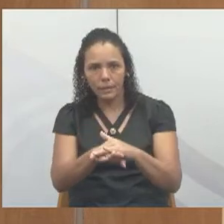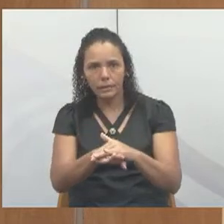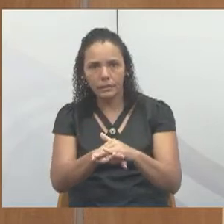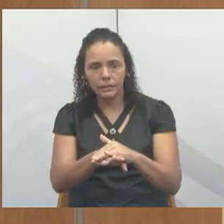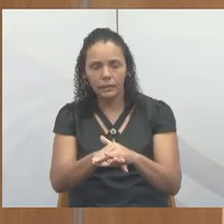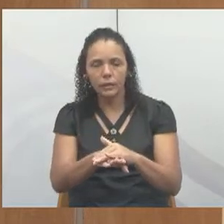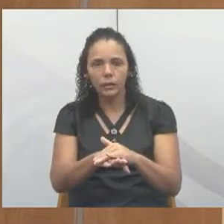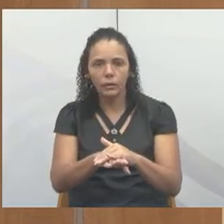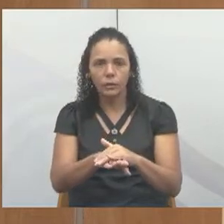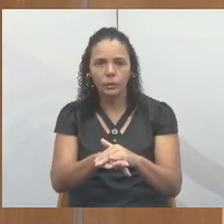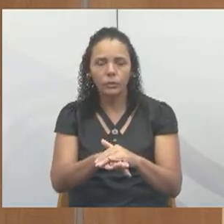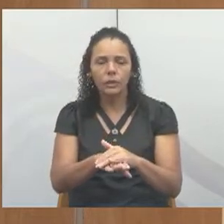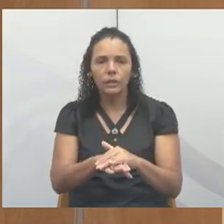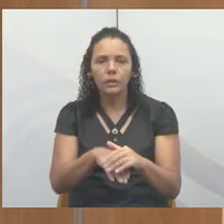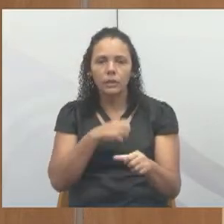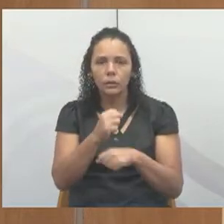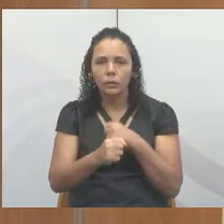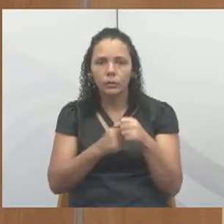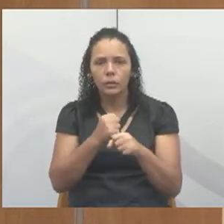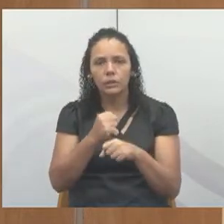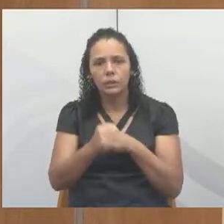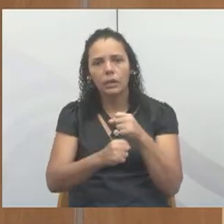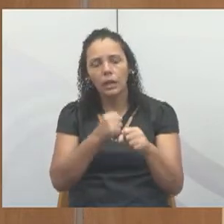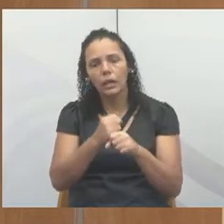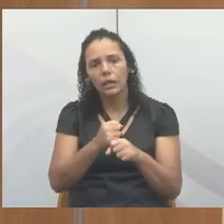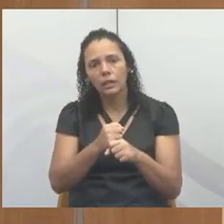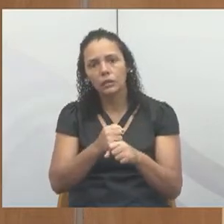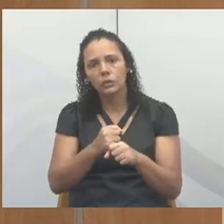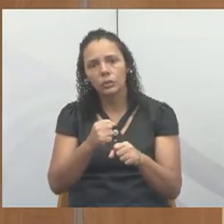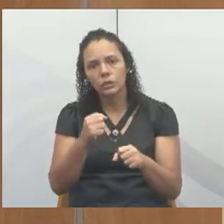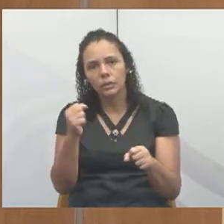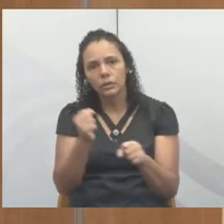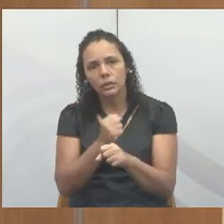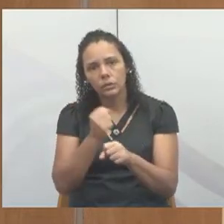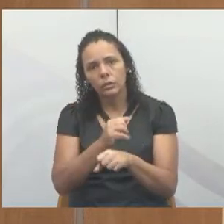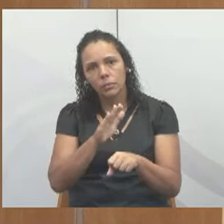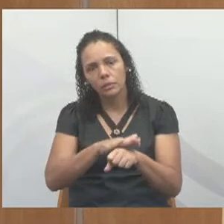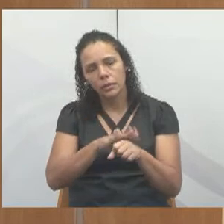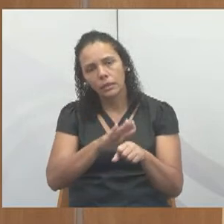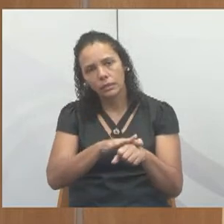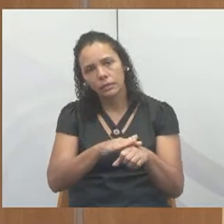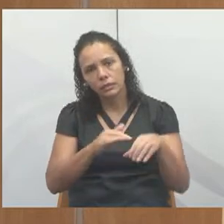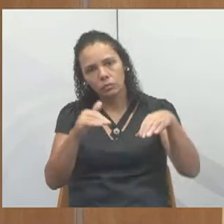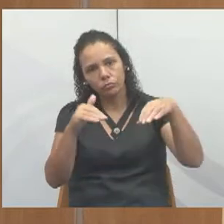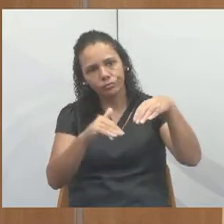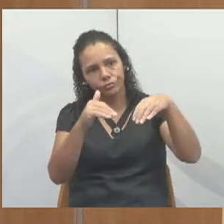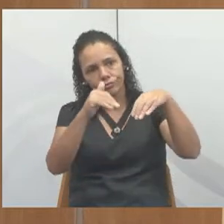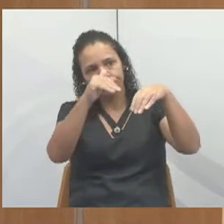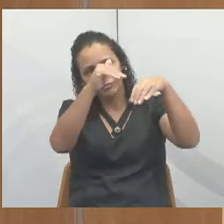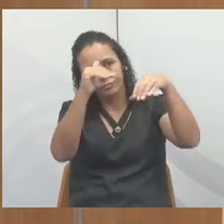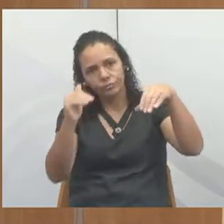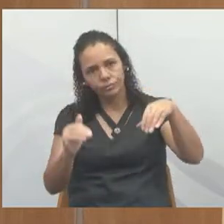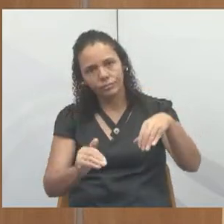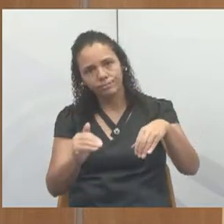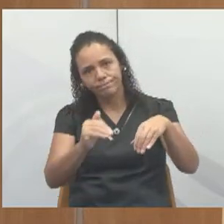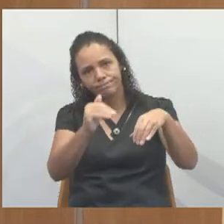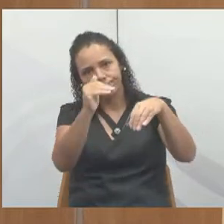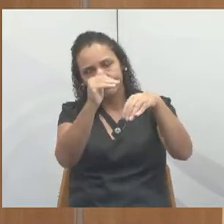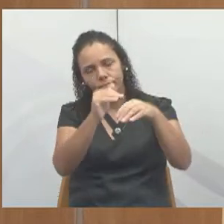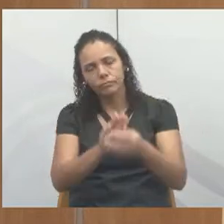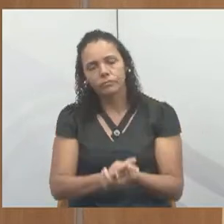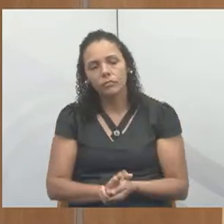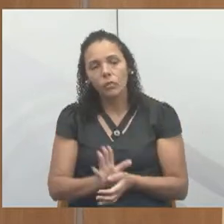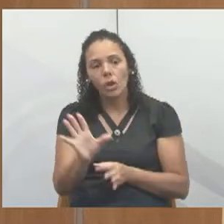ano a ano a gente tem construído mais columbários, sobretudo no cemitério do Parque Santo Antônio. O projeto de